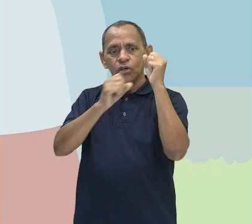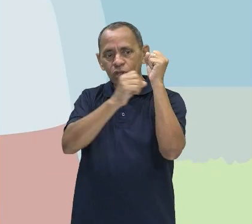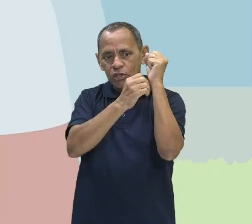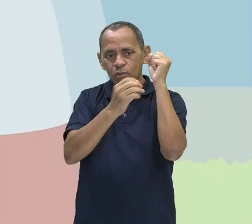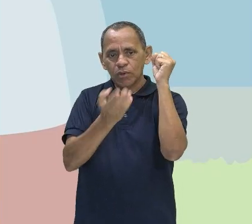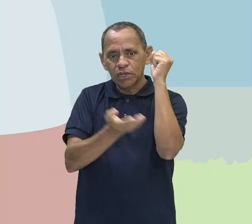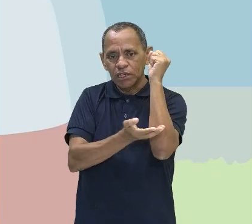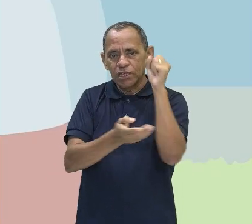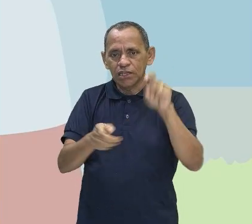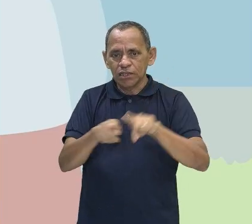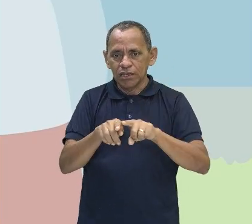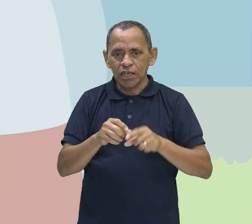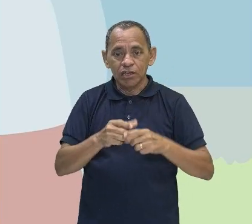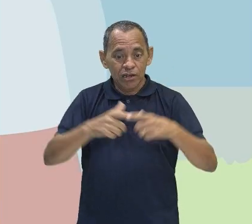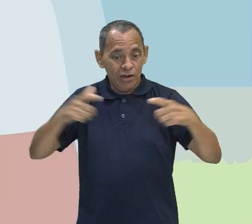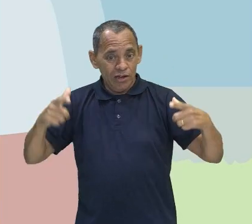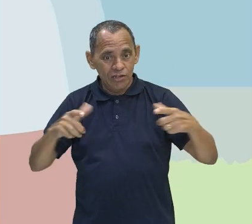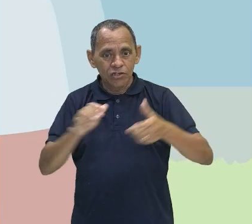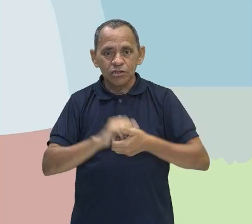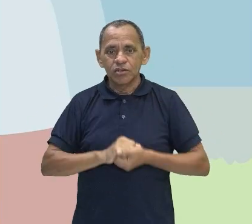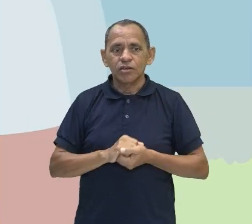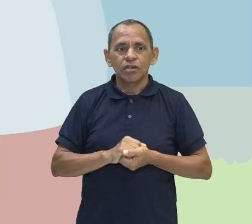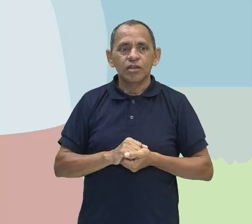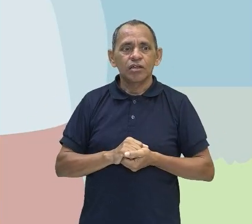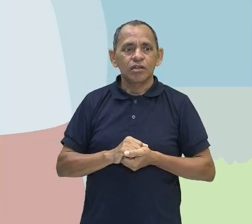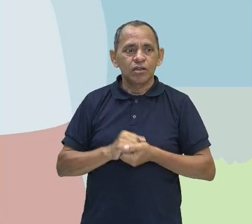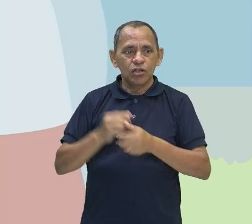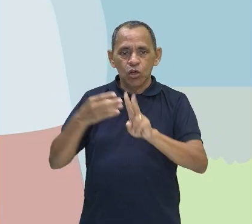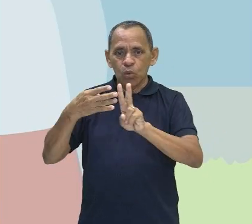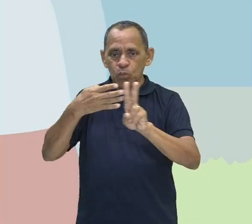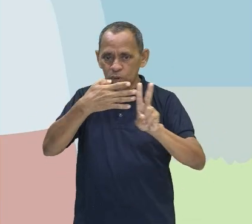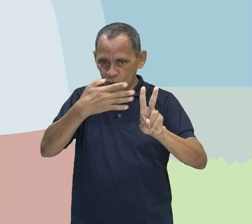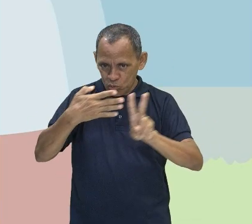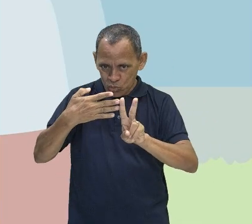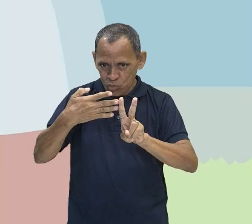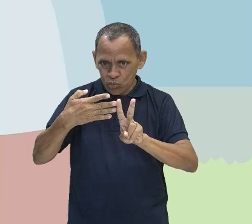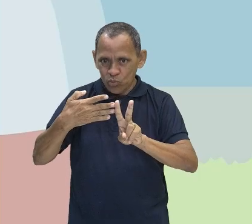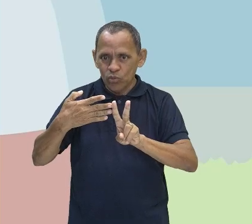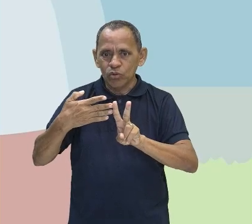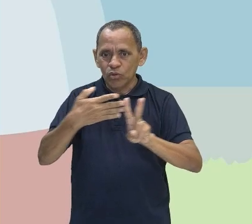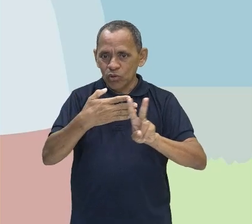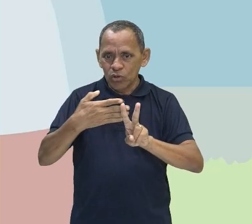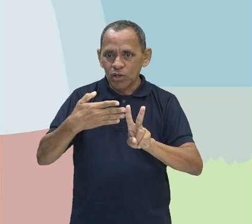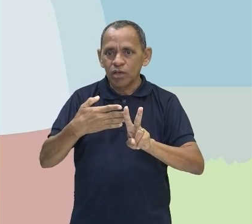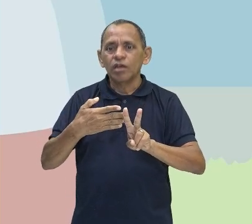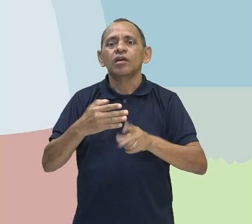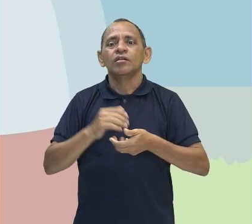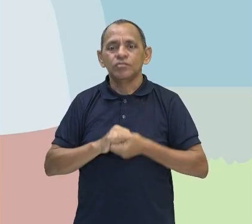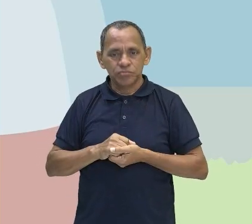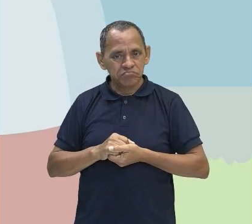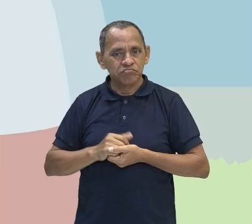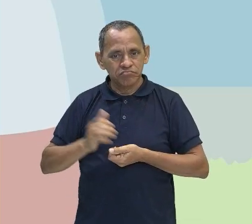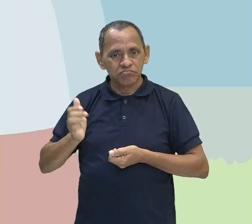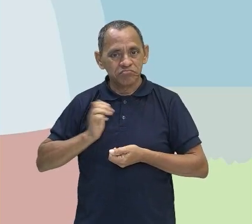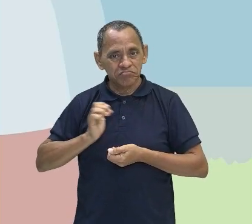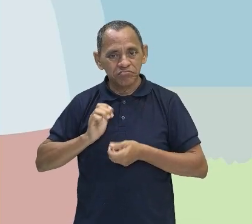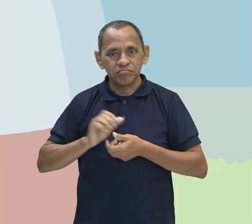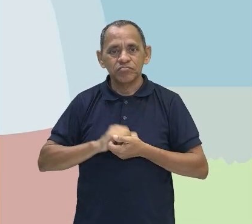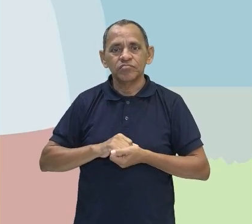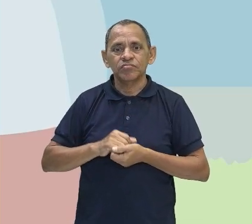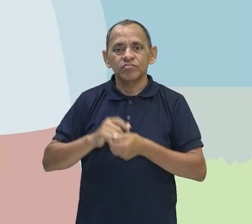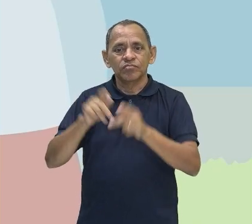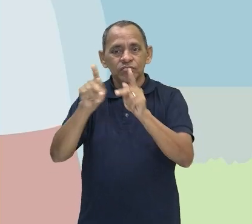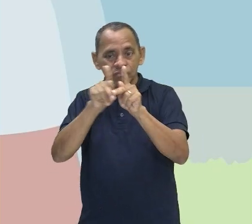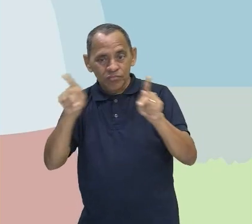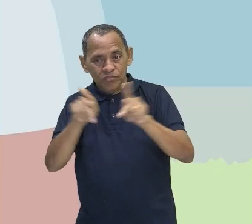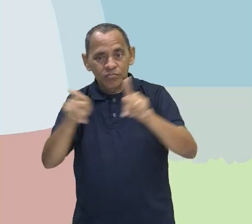famoso pirarucu? É o bacalhau da Amazônia. Rico em proteínas, perfeito para a sua saúde e ainda rende